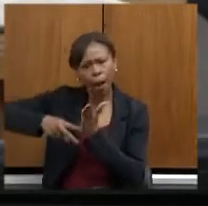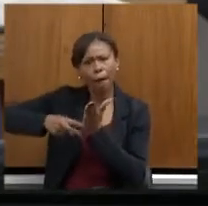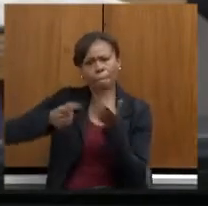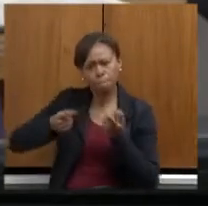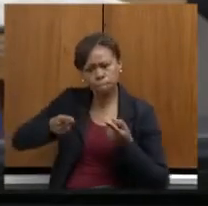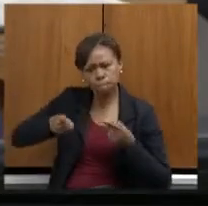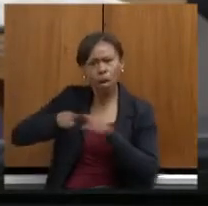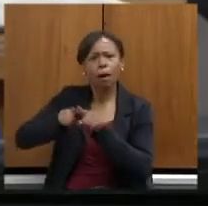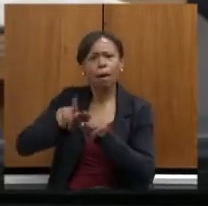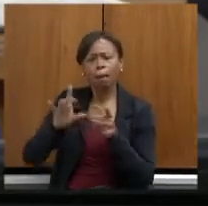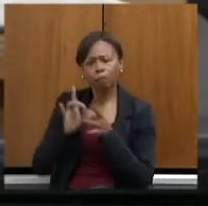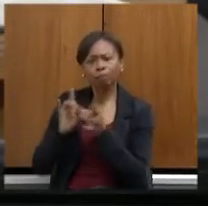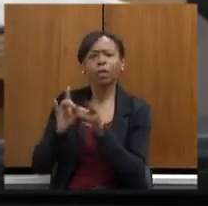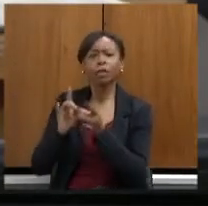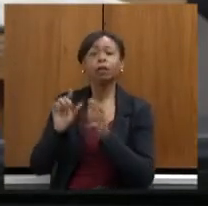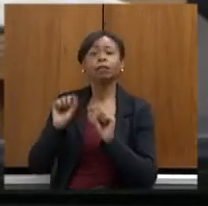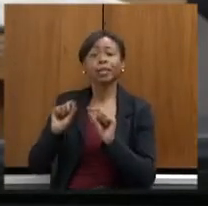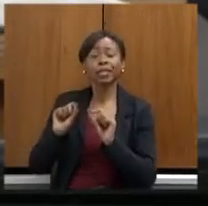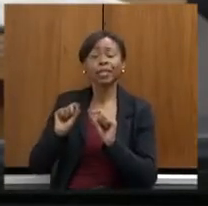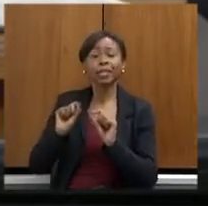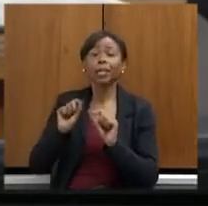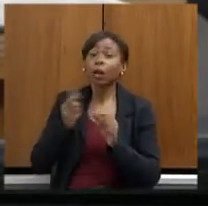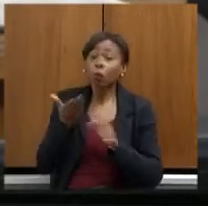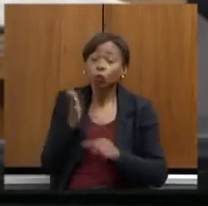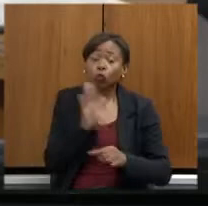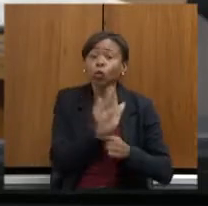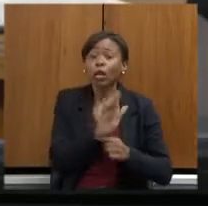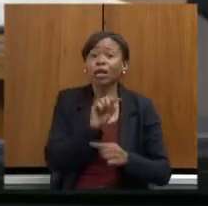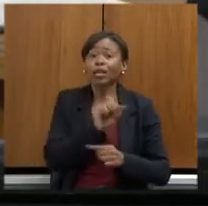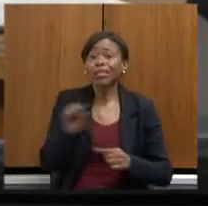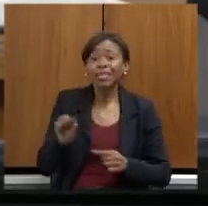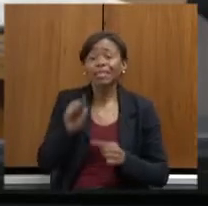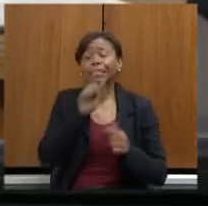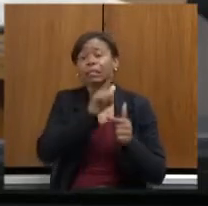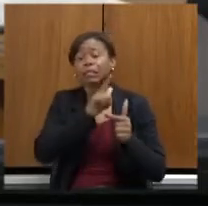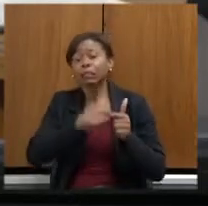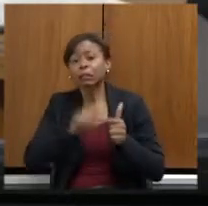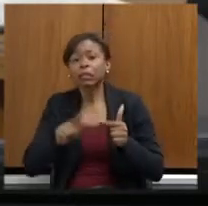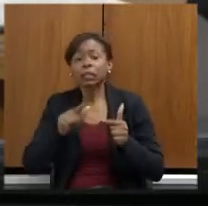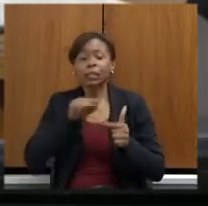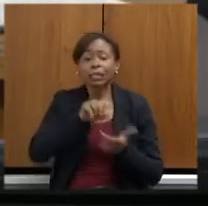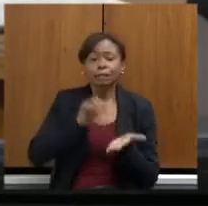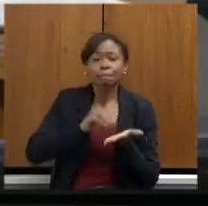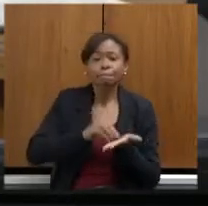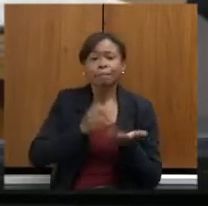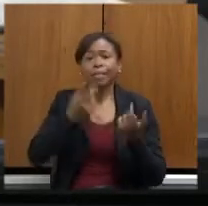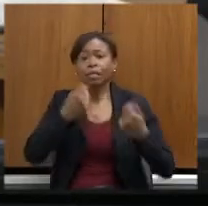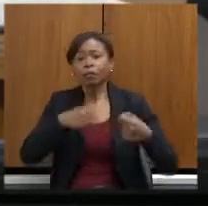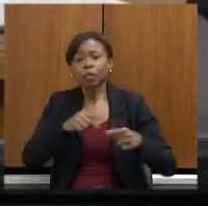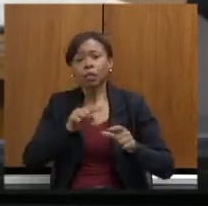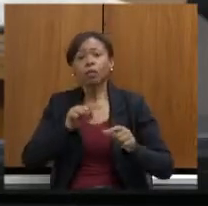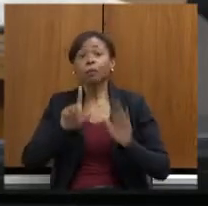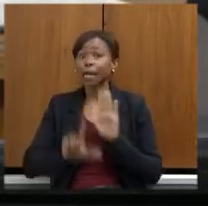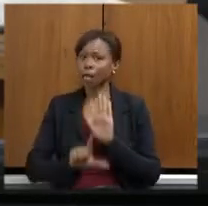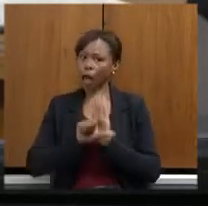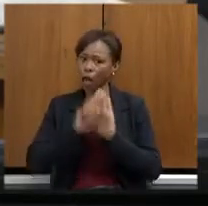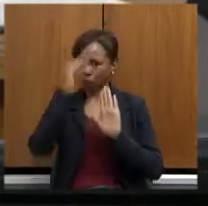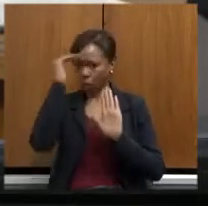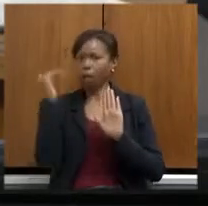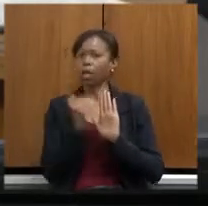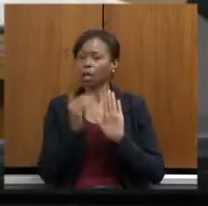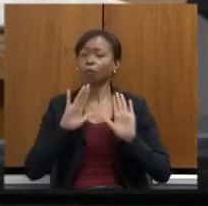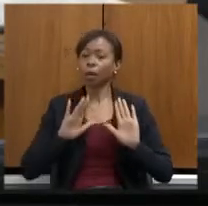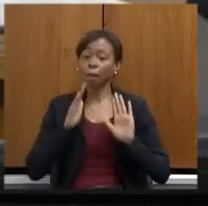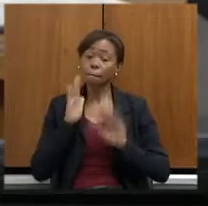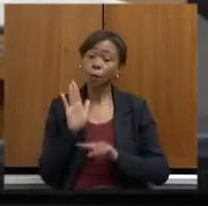ontem para a gente poder atender esses players na medida do possível dentro da legalidade a gente tentar melhorar as